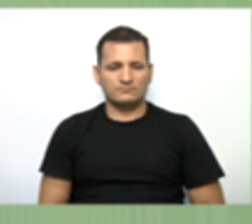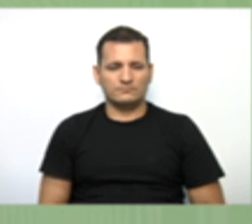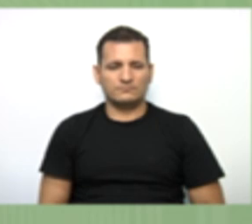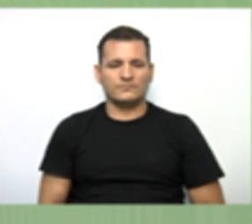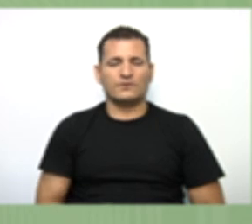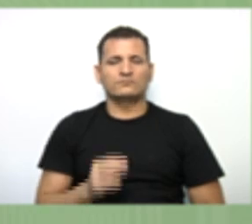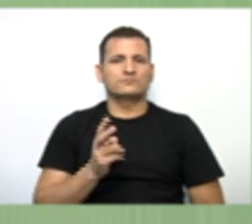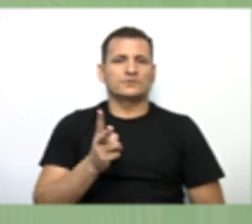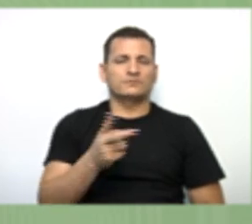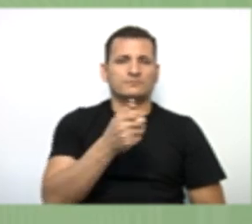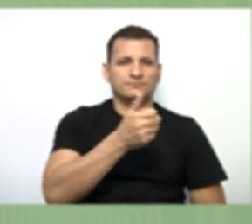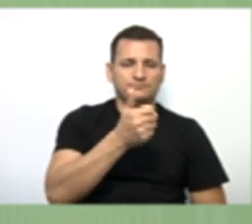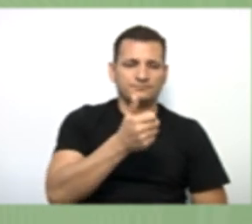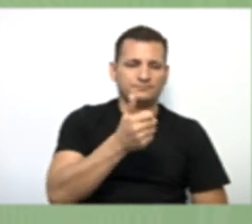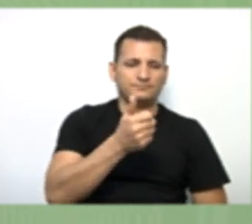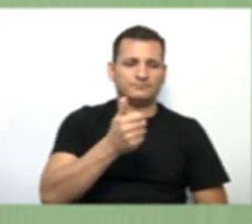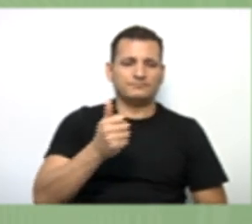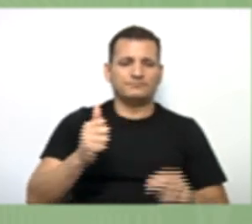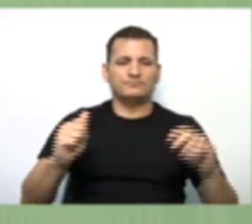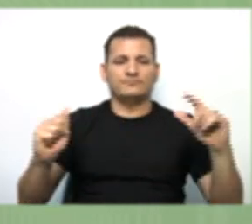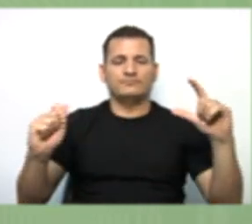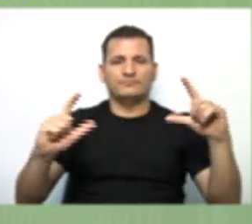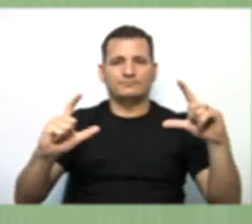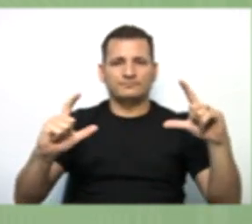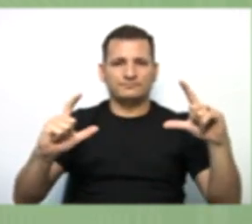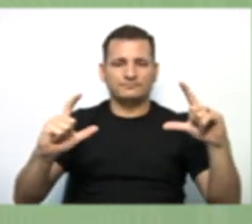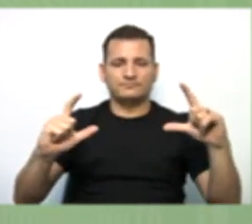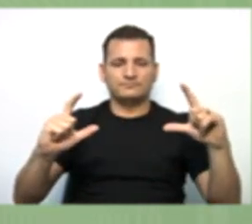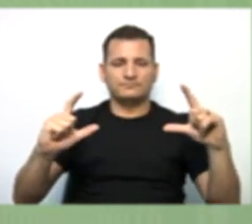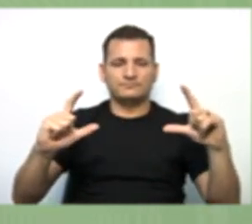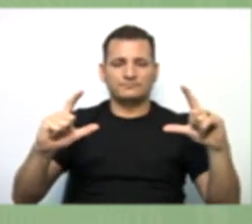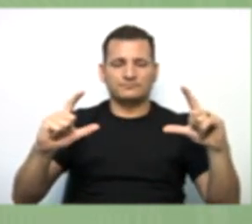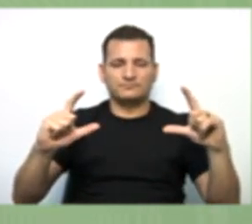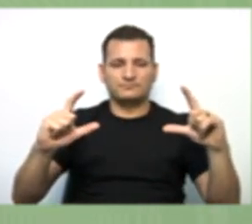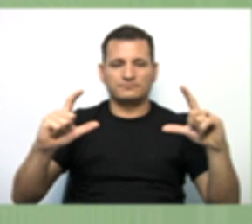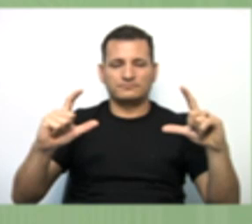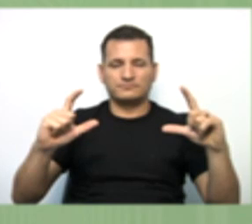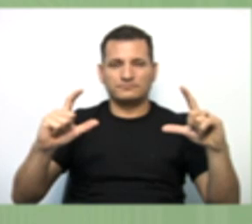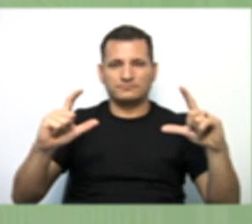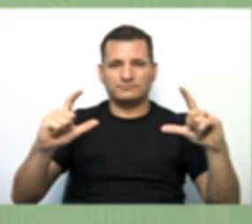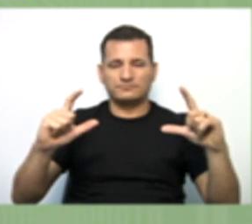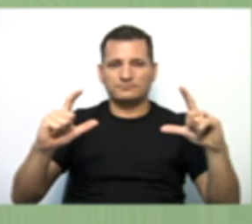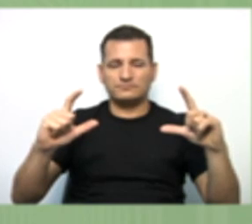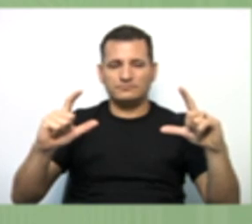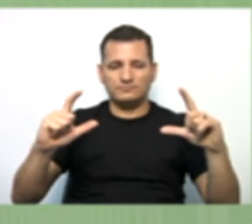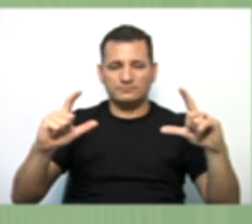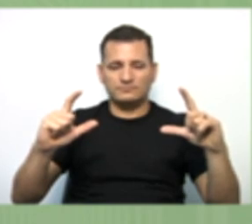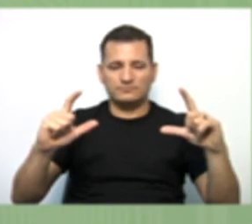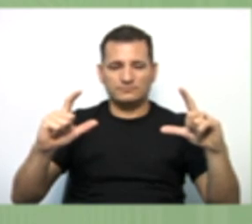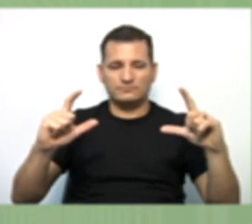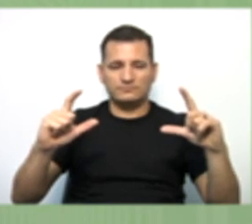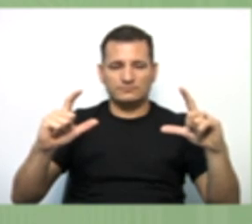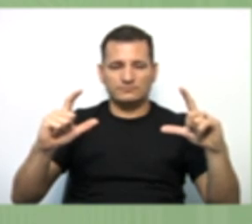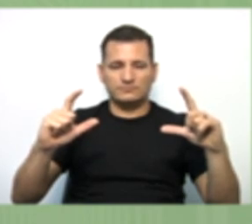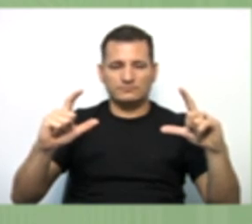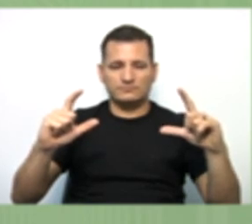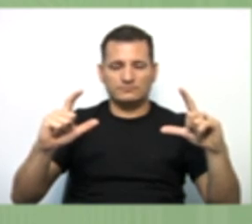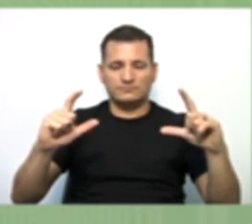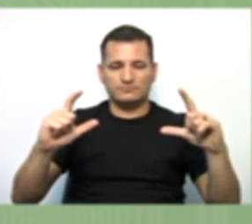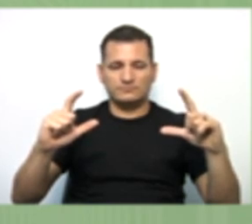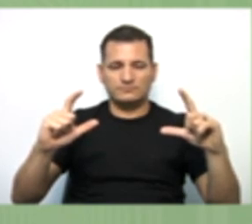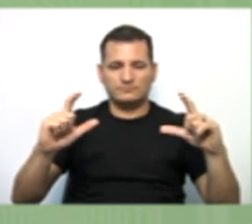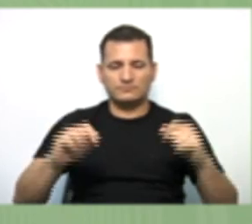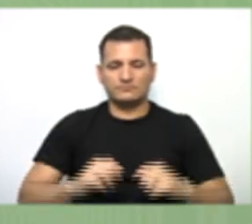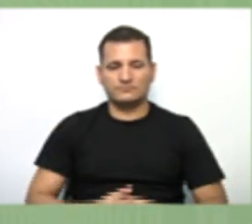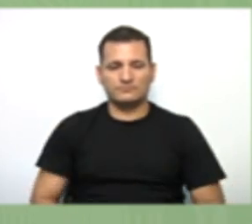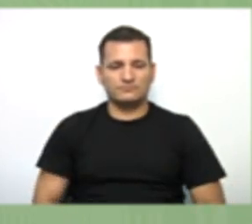sempre executem primeiro, sempre calcule primeiro o... Sempre calcule primeiro o que está entre parênteses,